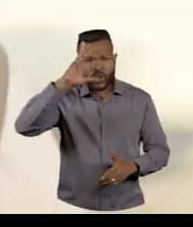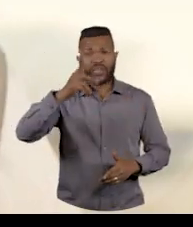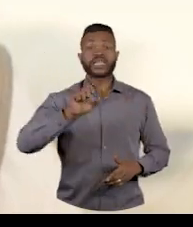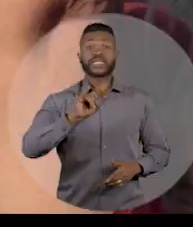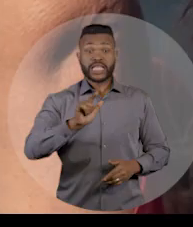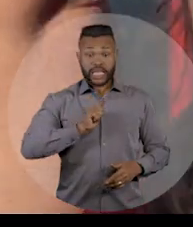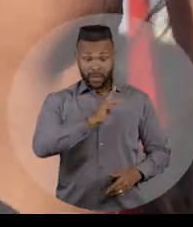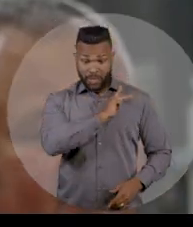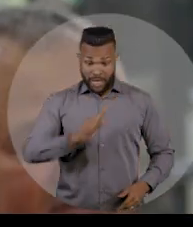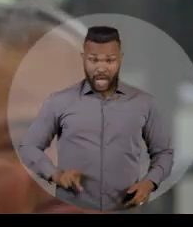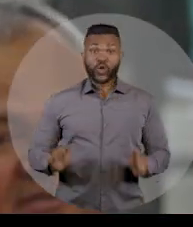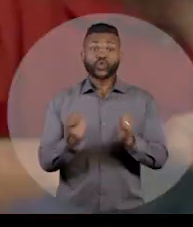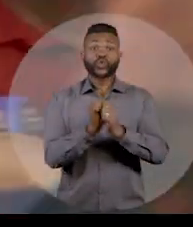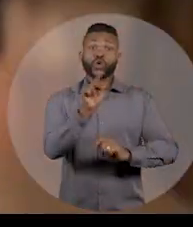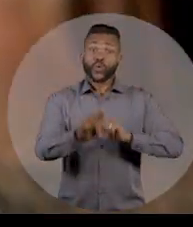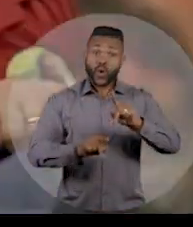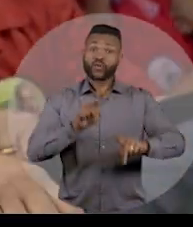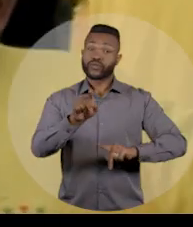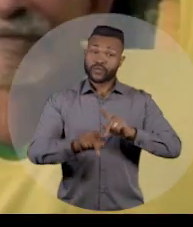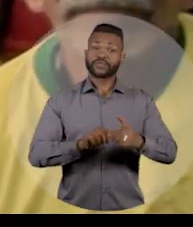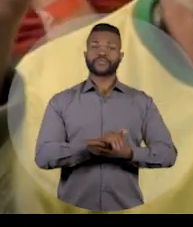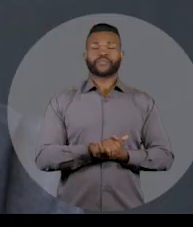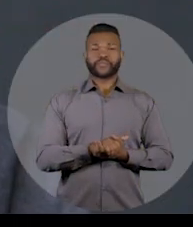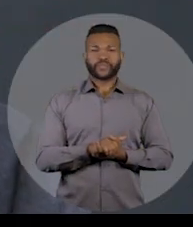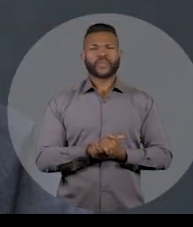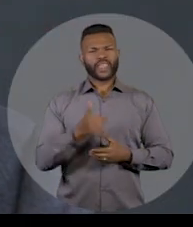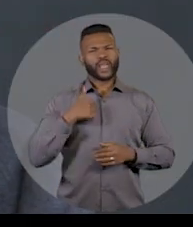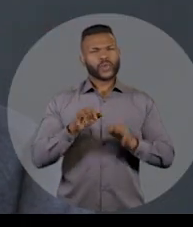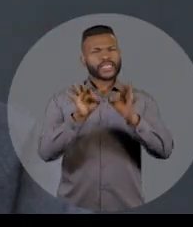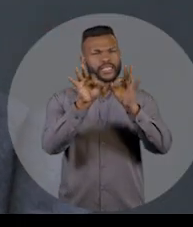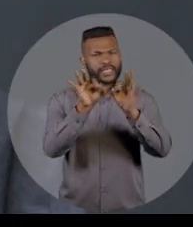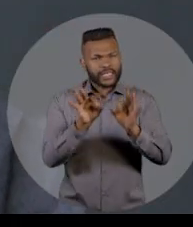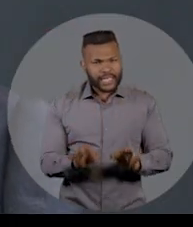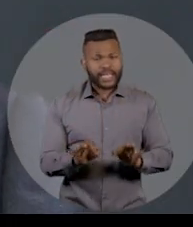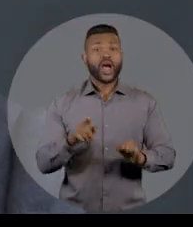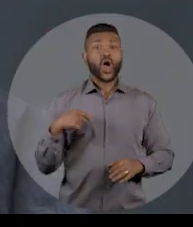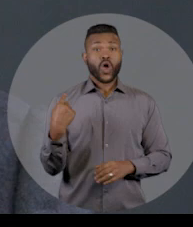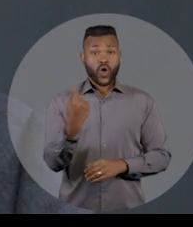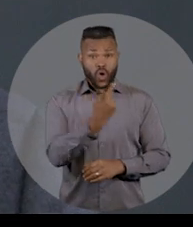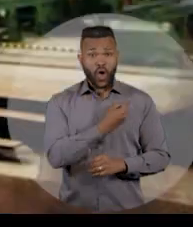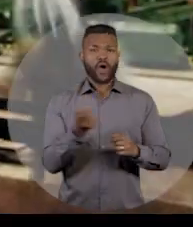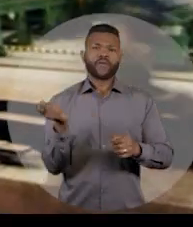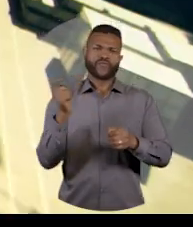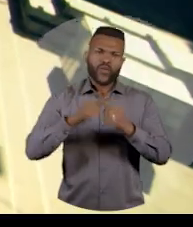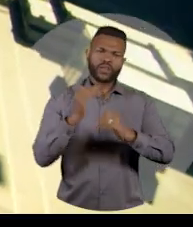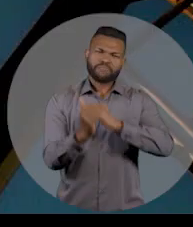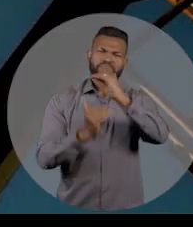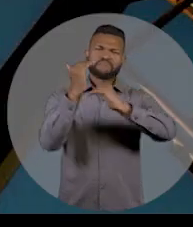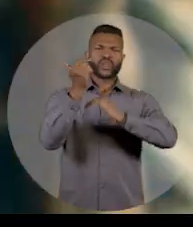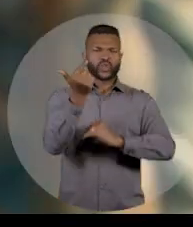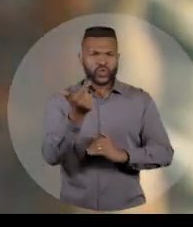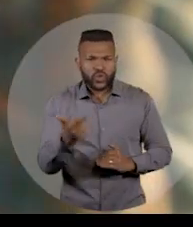tiver um governo que seja do lado do povo. Eu tenho certeza de que nós podemos retomar o caminho do